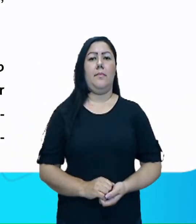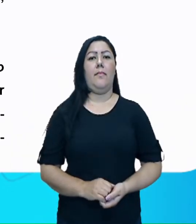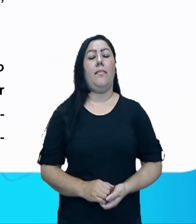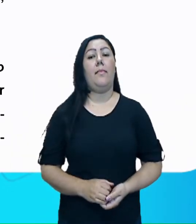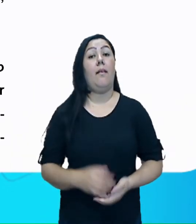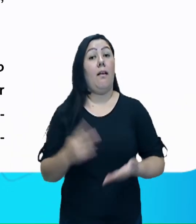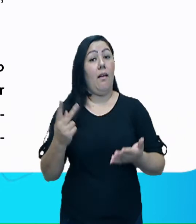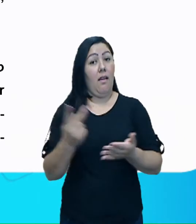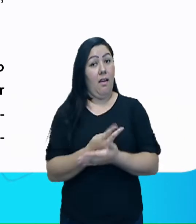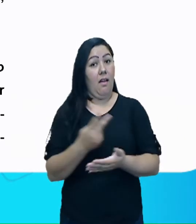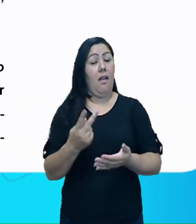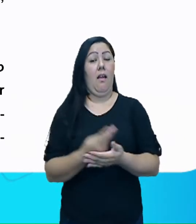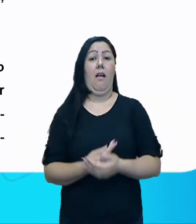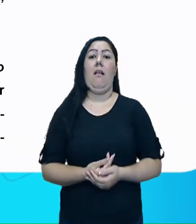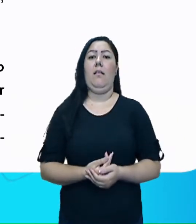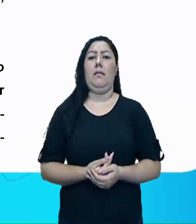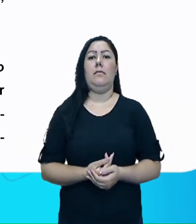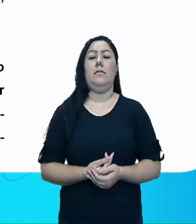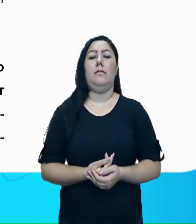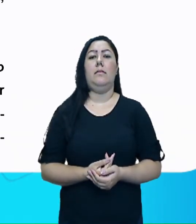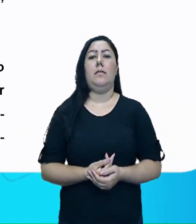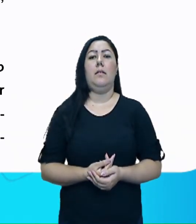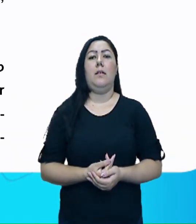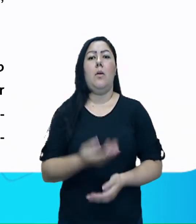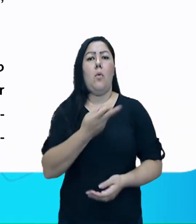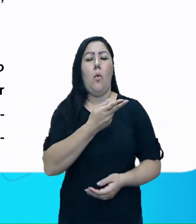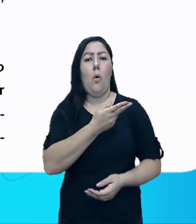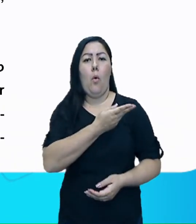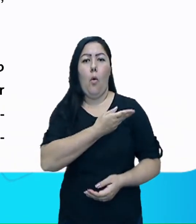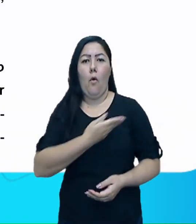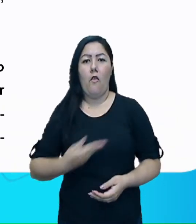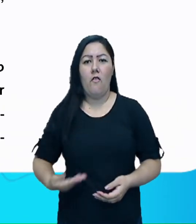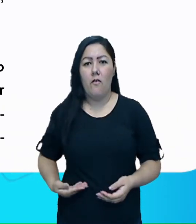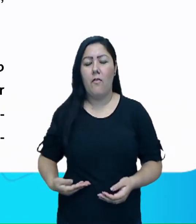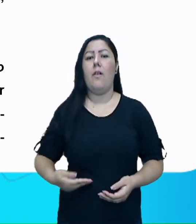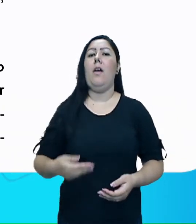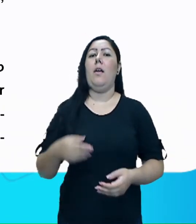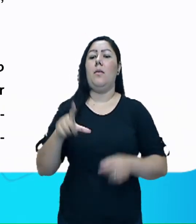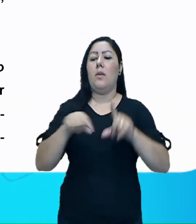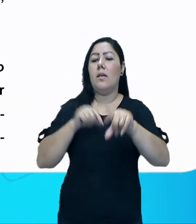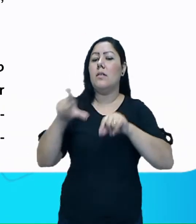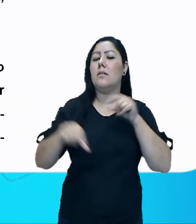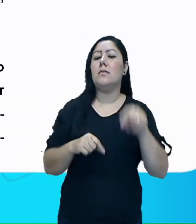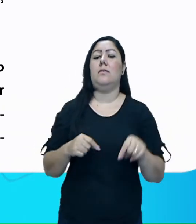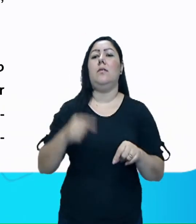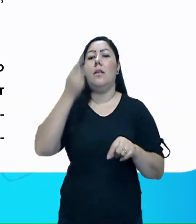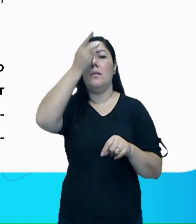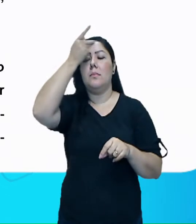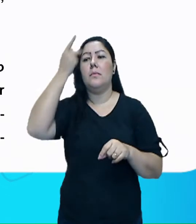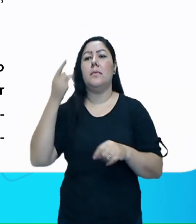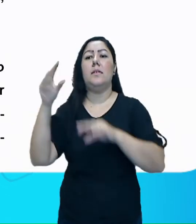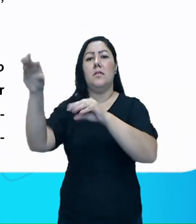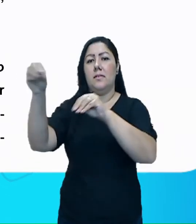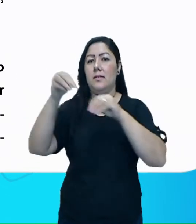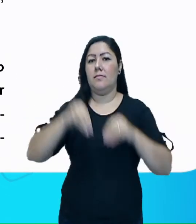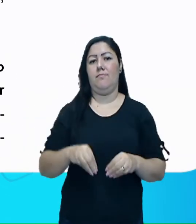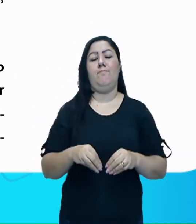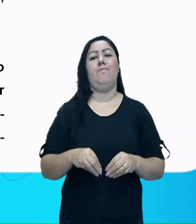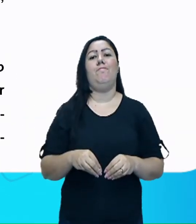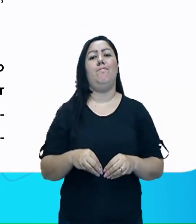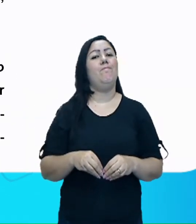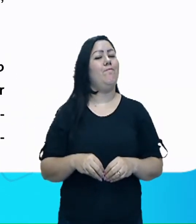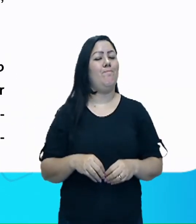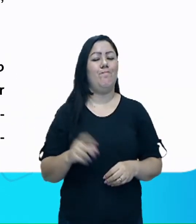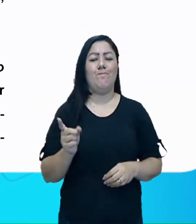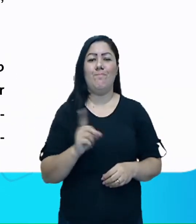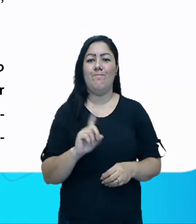moralmente errado, não passa de fantasia a crença de que o governo é hábil para escolher os países apropriados